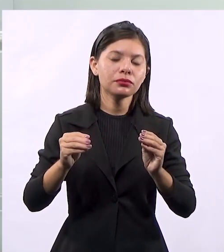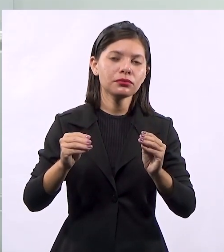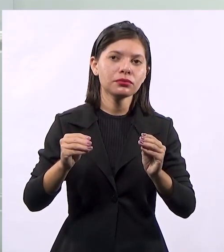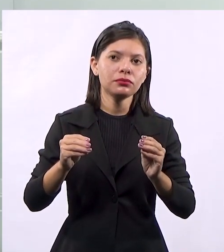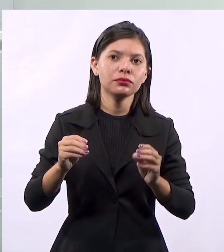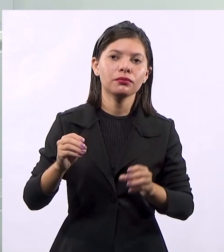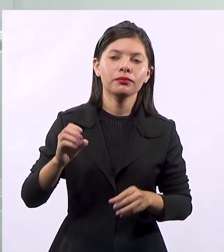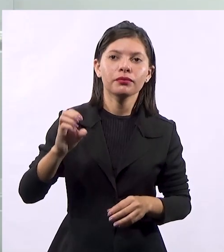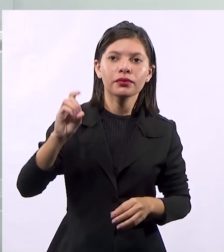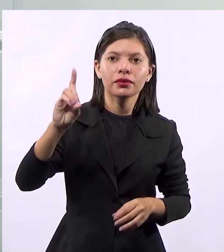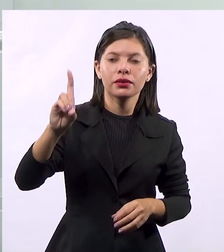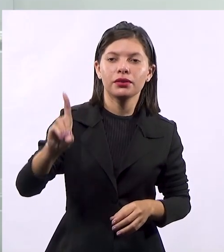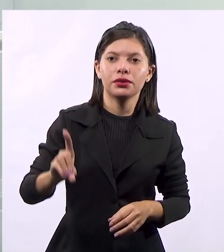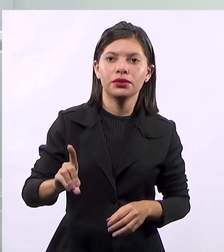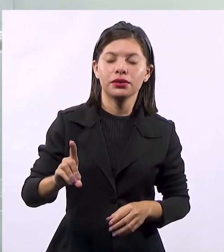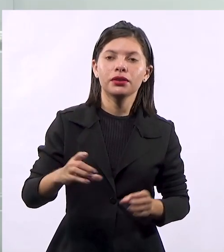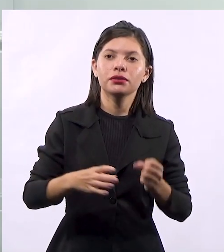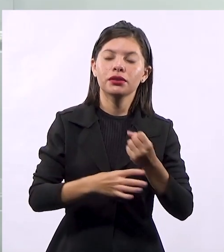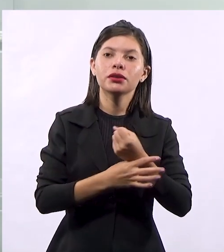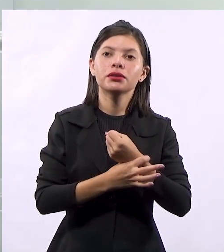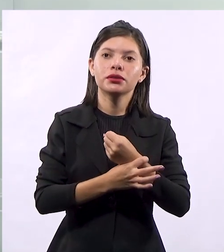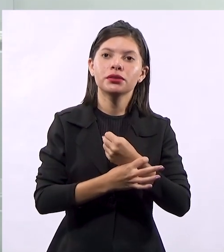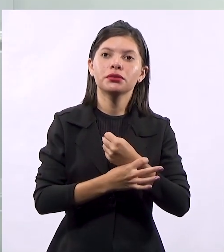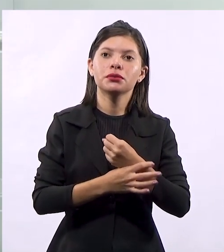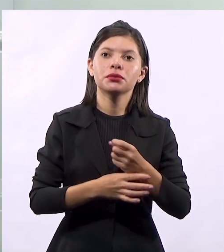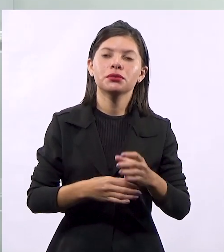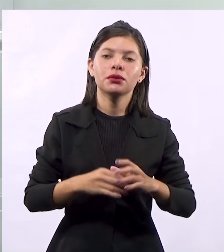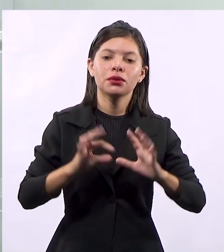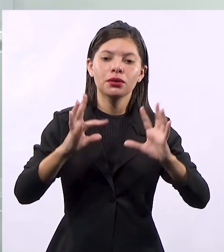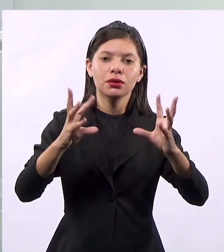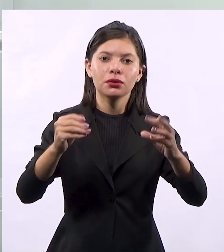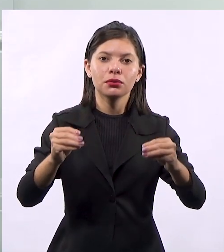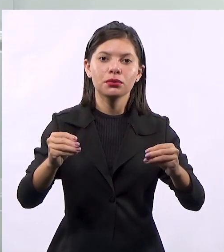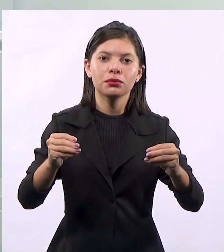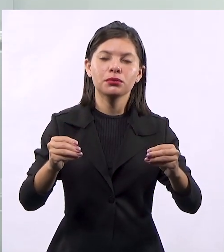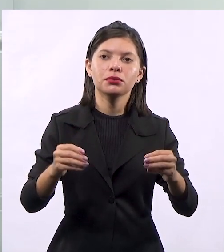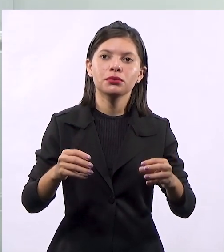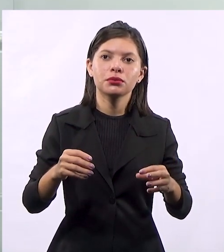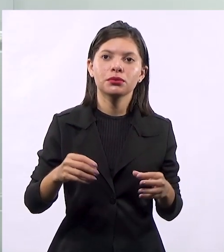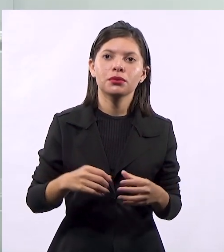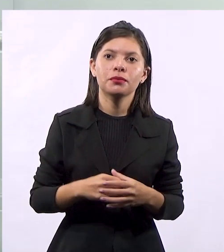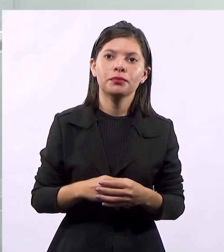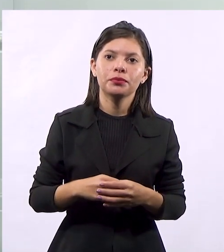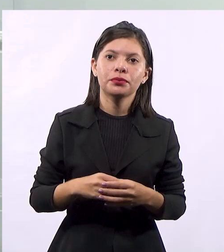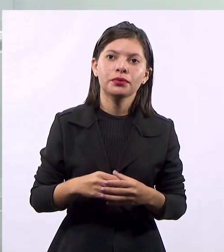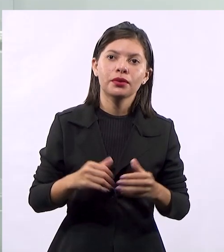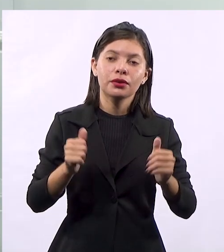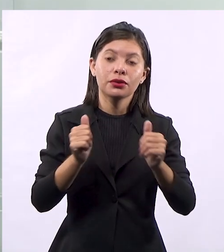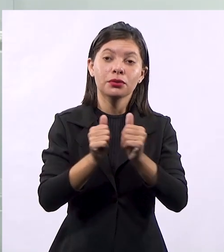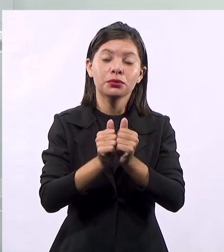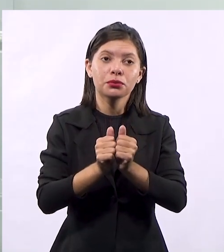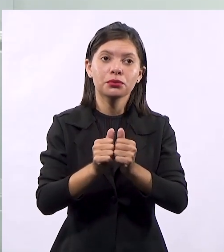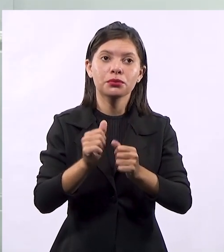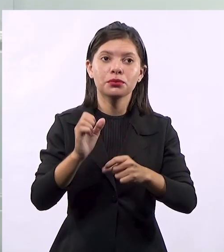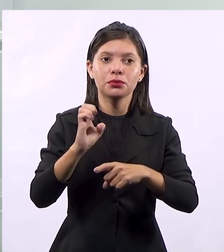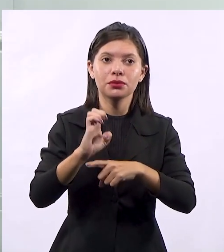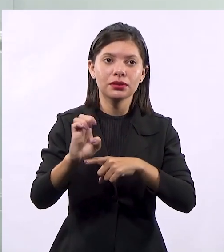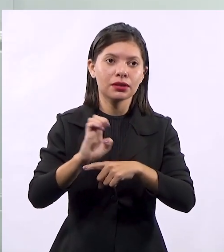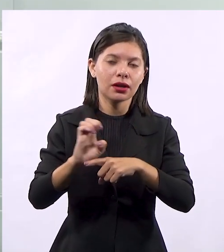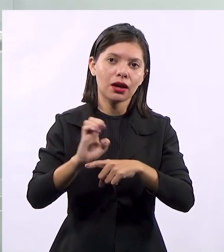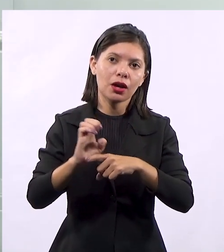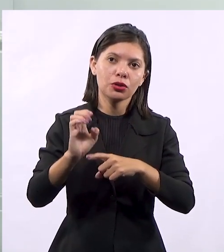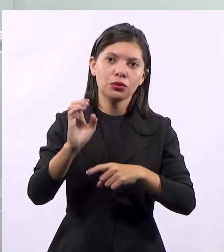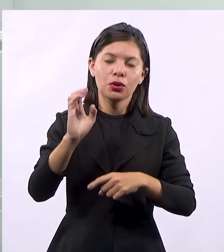está amparada, está ancorada nos direitos fundamentais. Todas as normativas, ou pelo menos